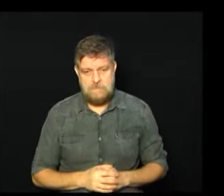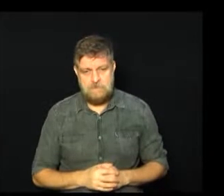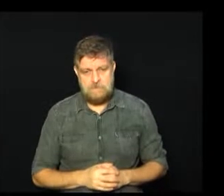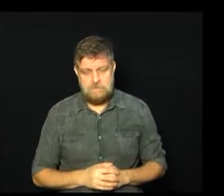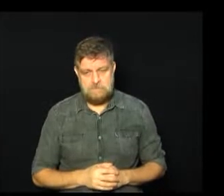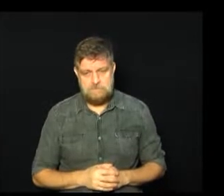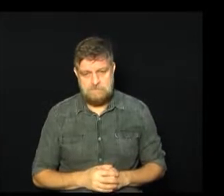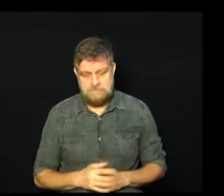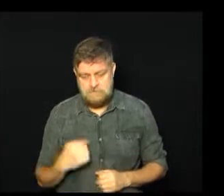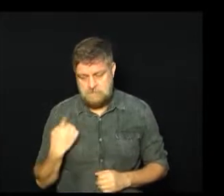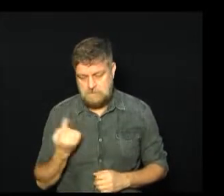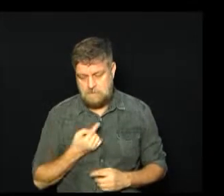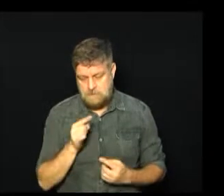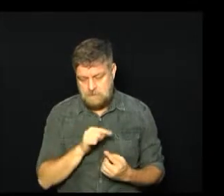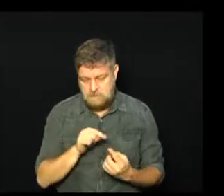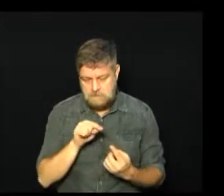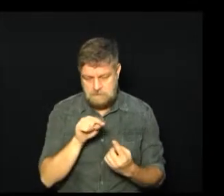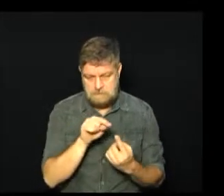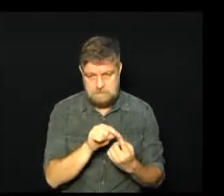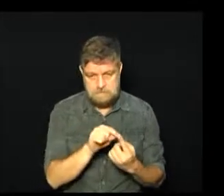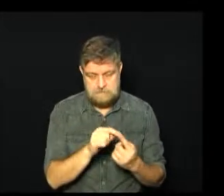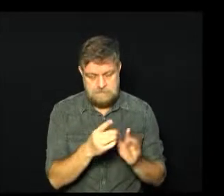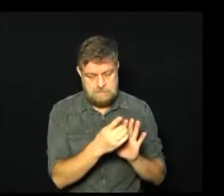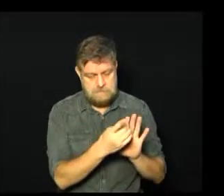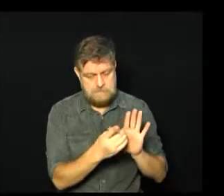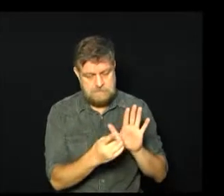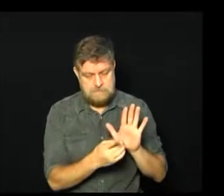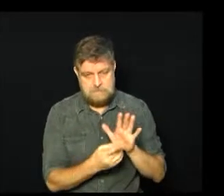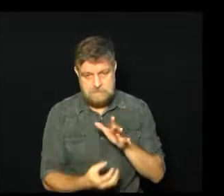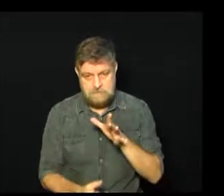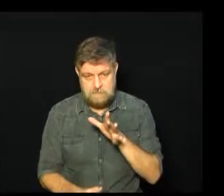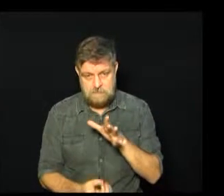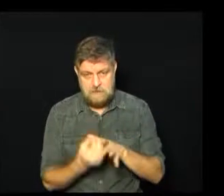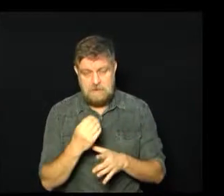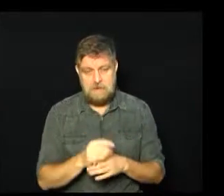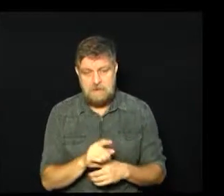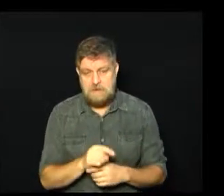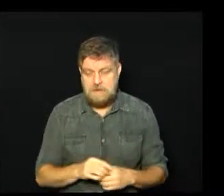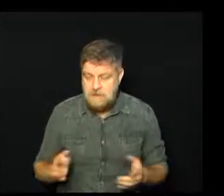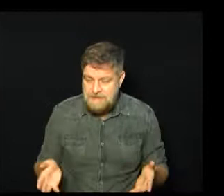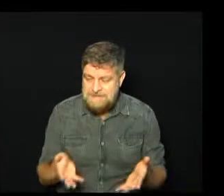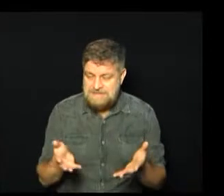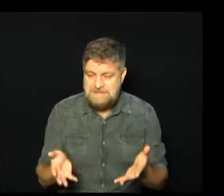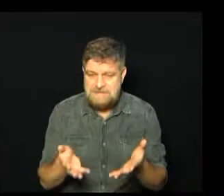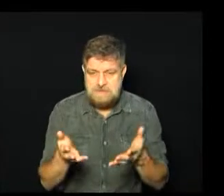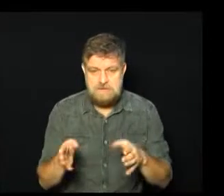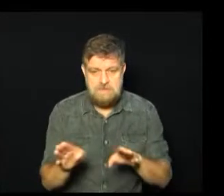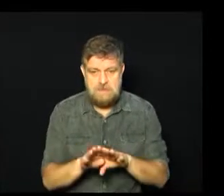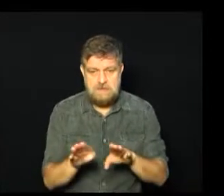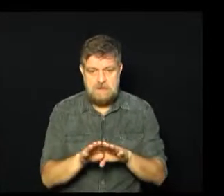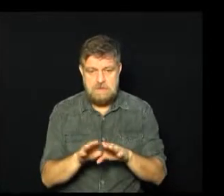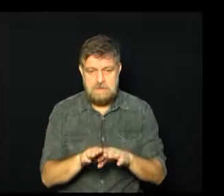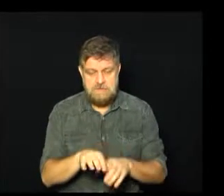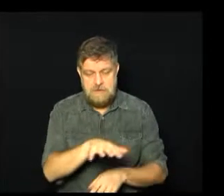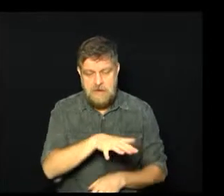O nosso objetivo com esse decreto é criar um sistema de incentivo e também de requalificação